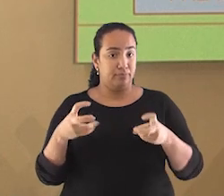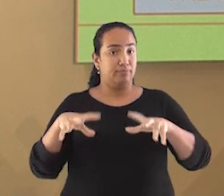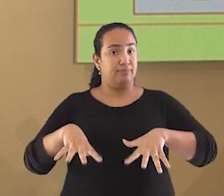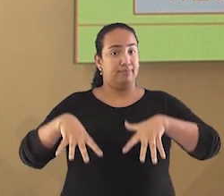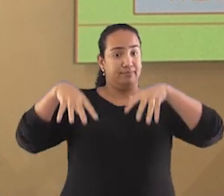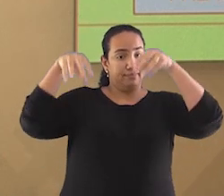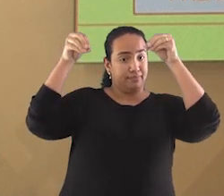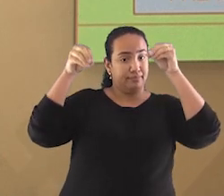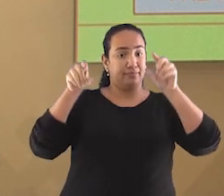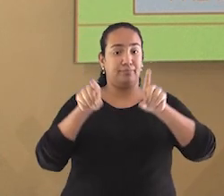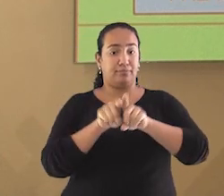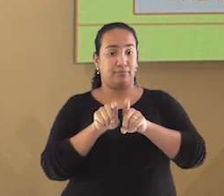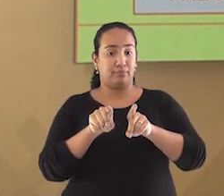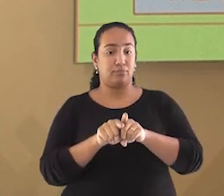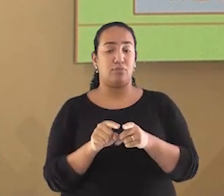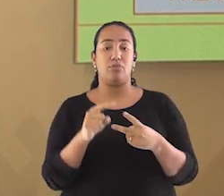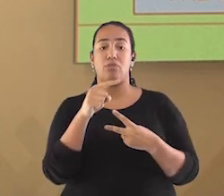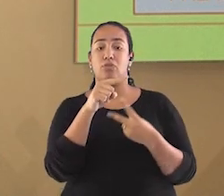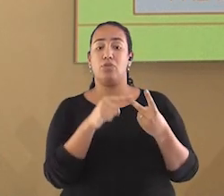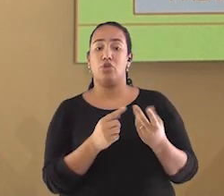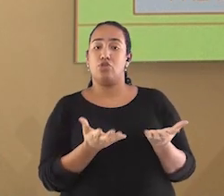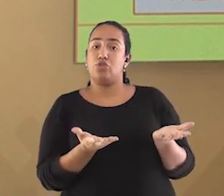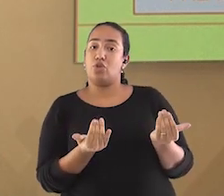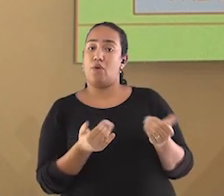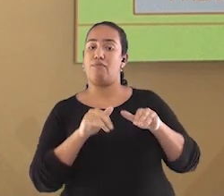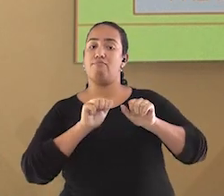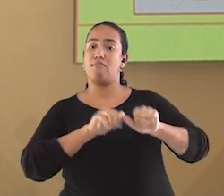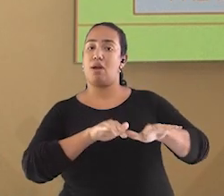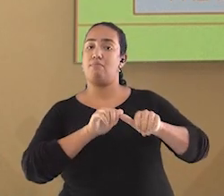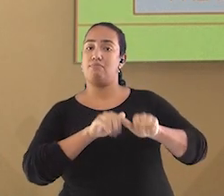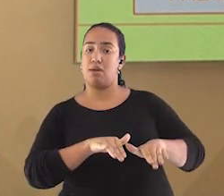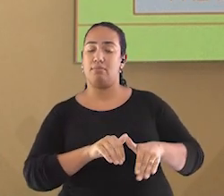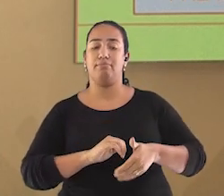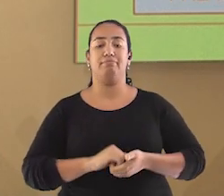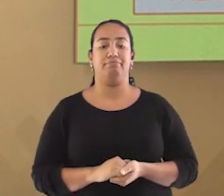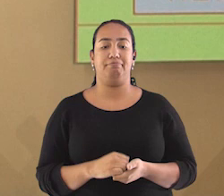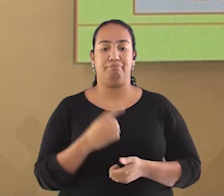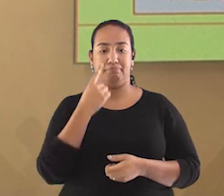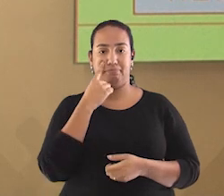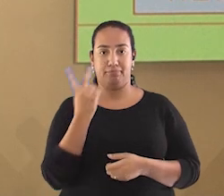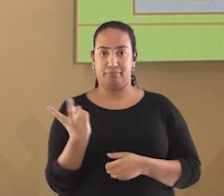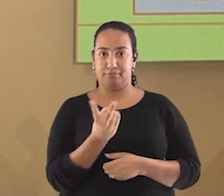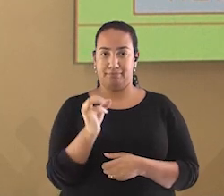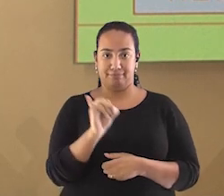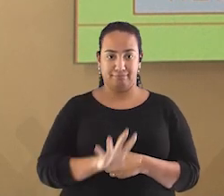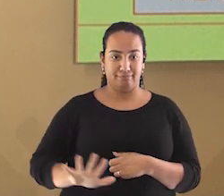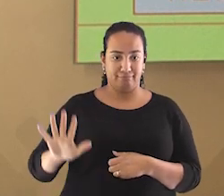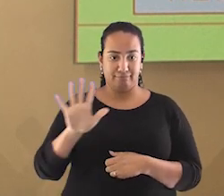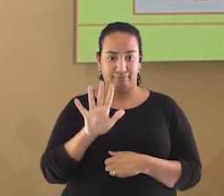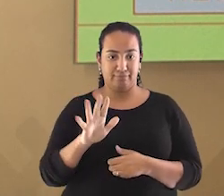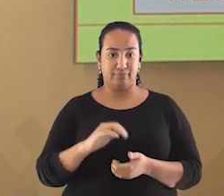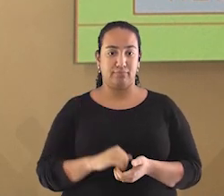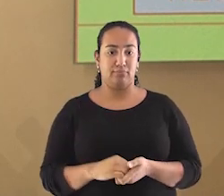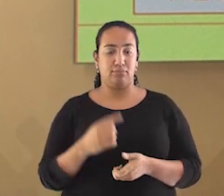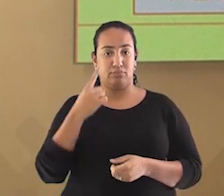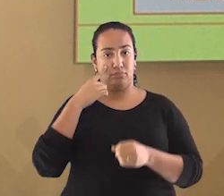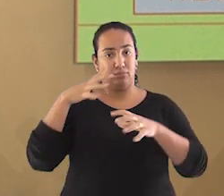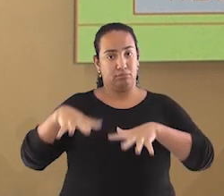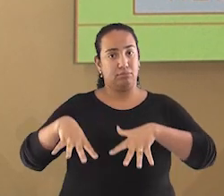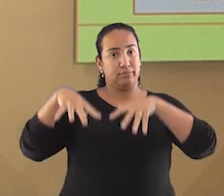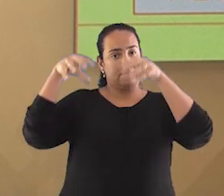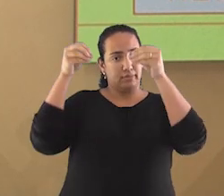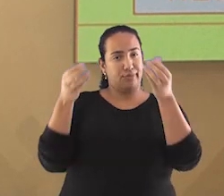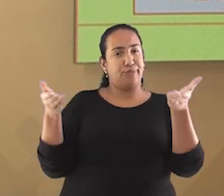do palácio de Knossos e a marcha de 2 jovens vestidos para uma cerimônia religiosa. Tá vendo? Observe ali, é a ruína, né? Mas a gente pode